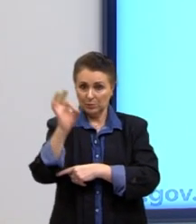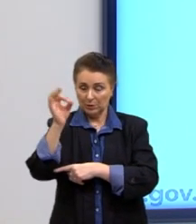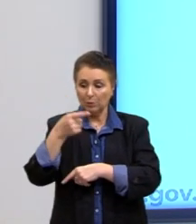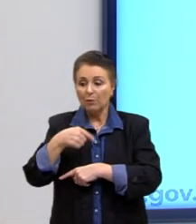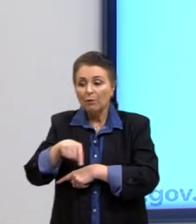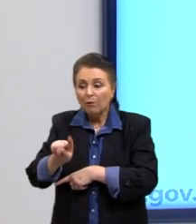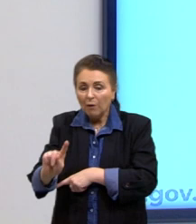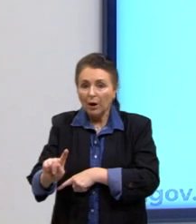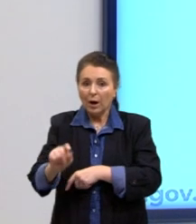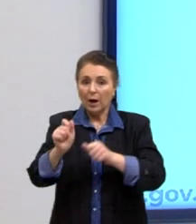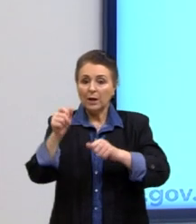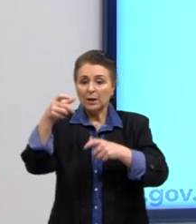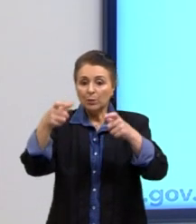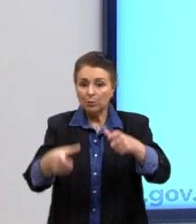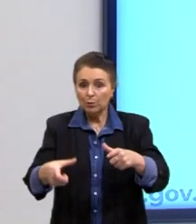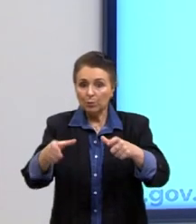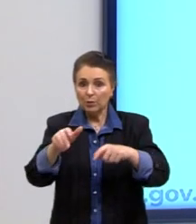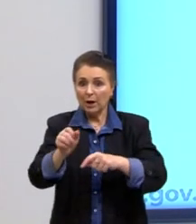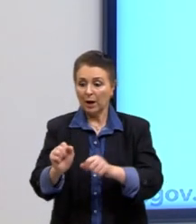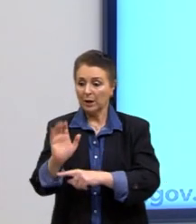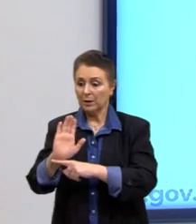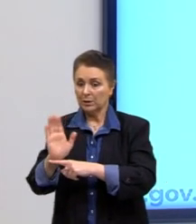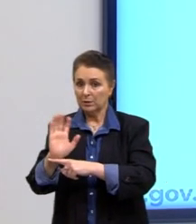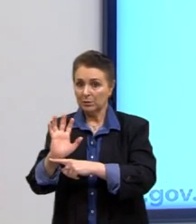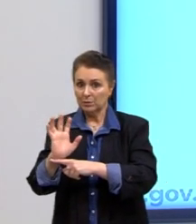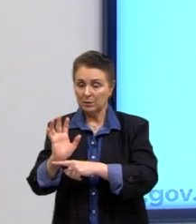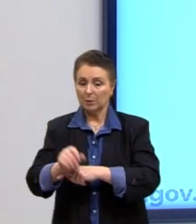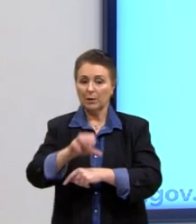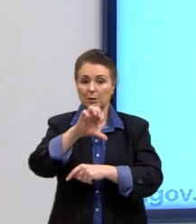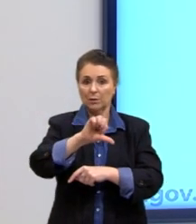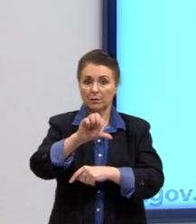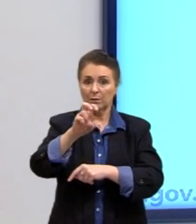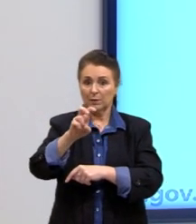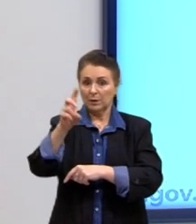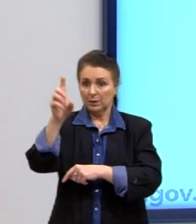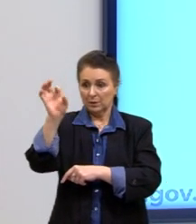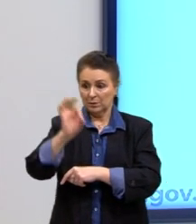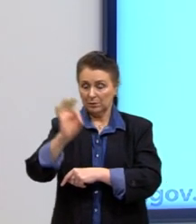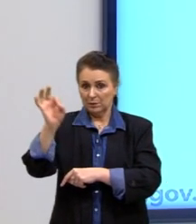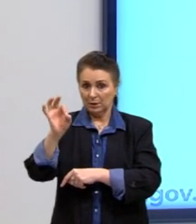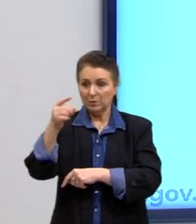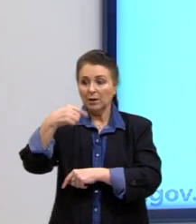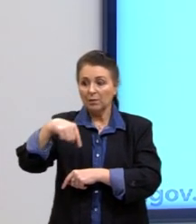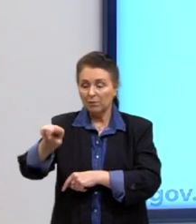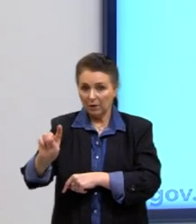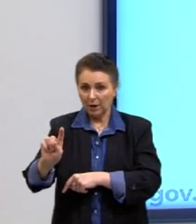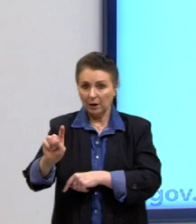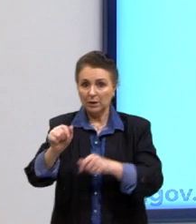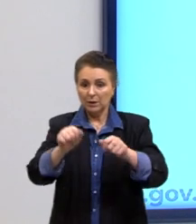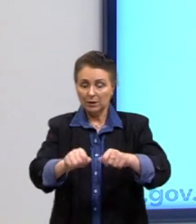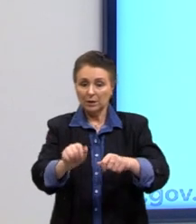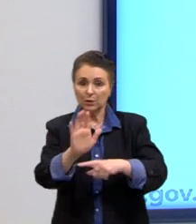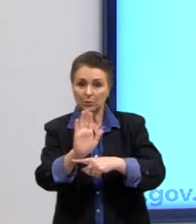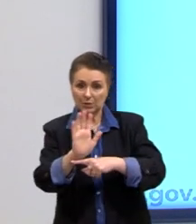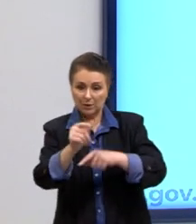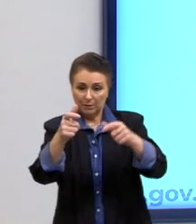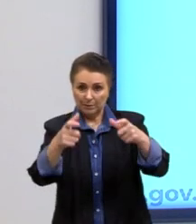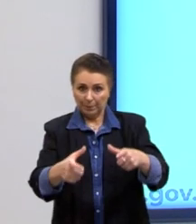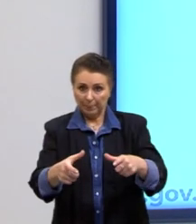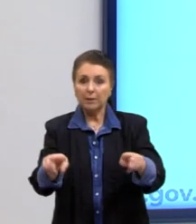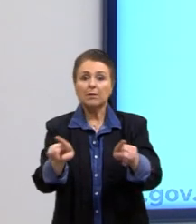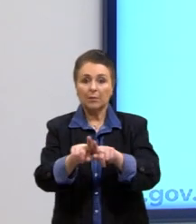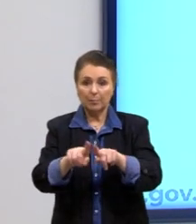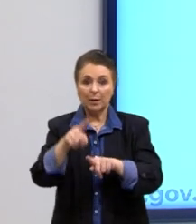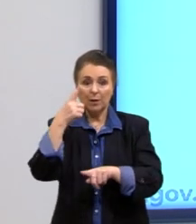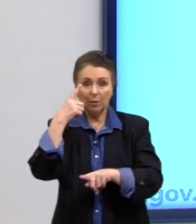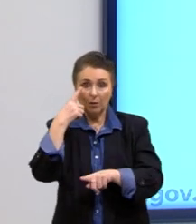frequenta o cinema e 95% dos que foram ao cinema assistem a filmes também